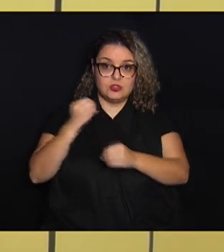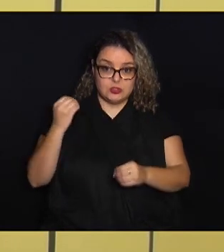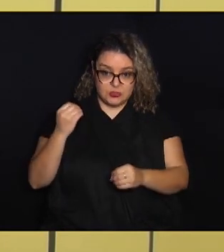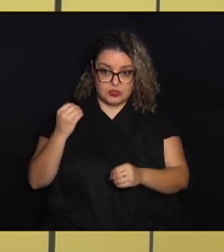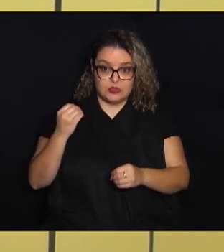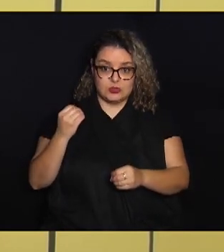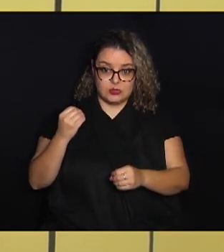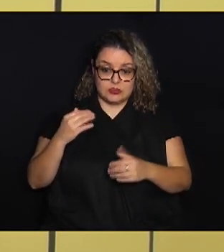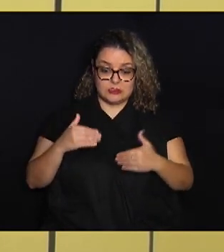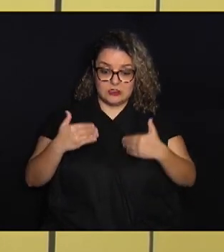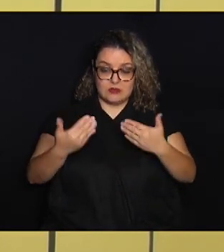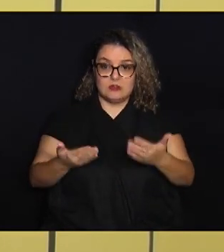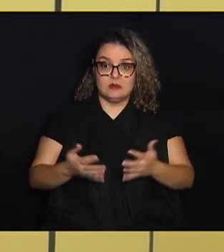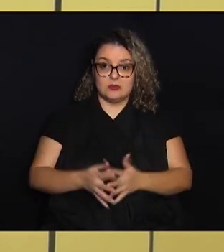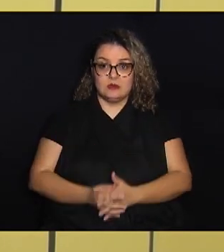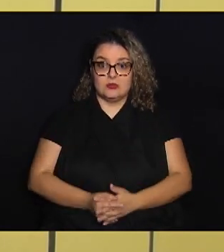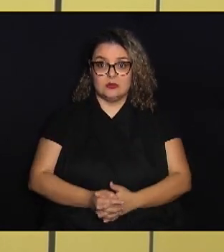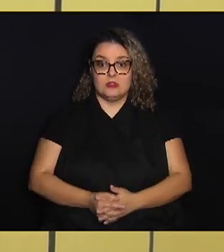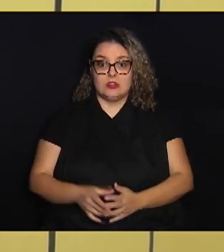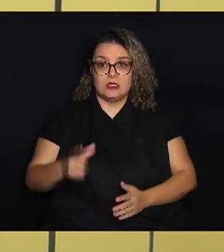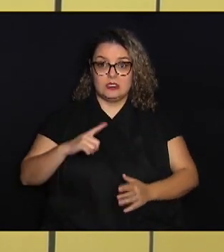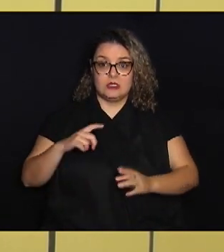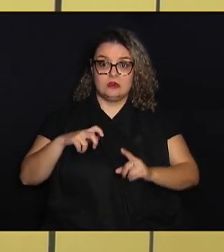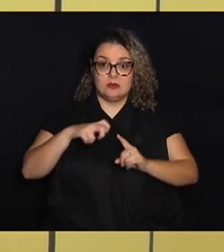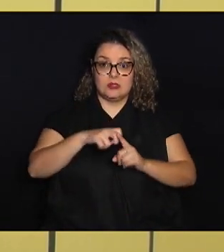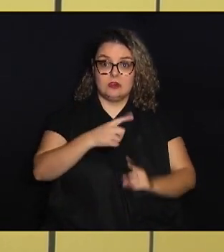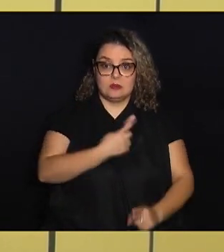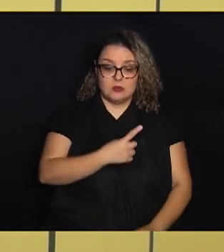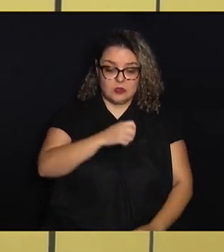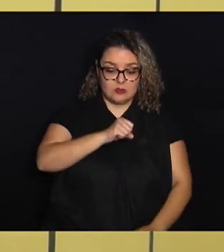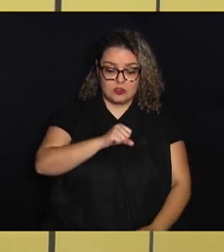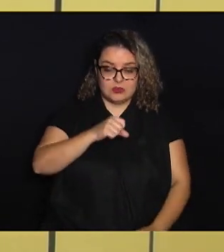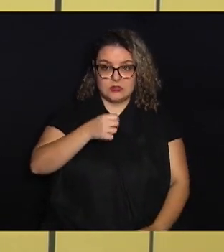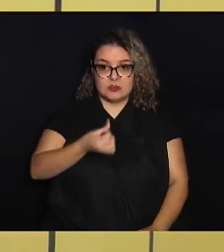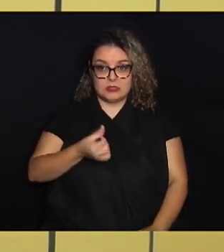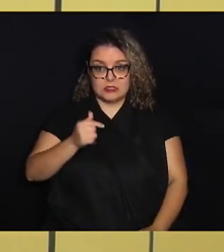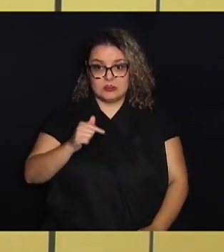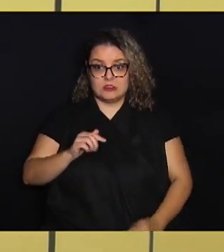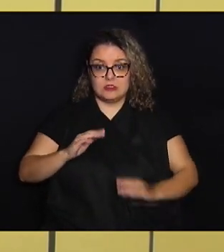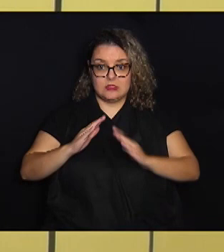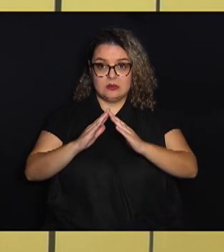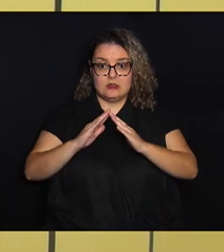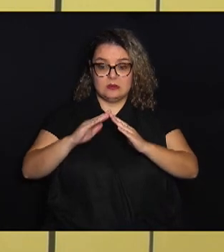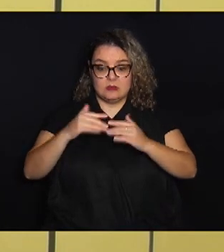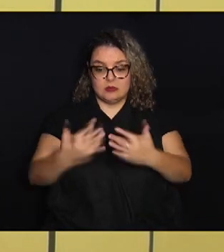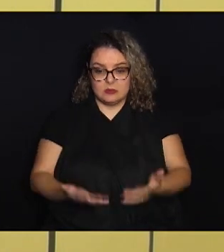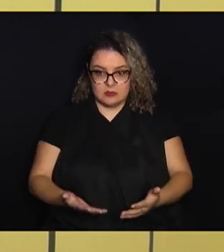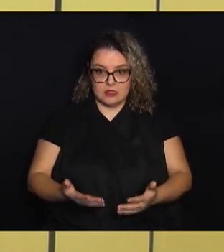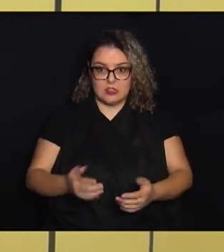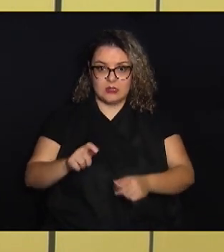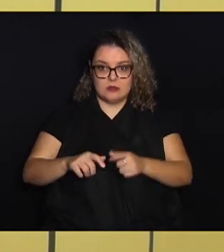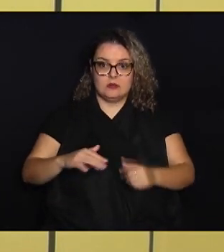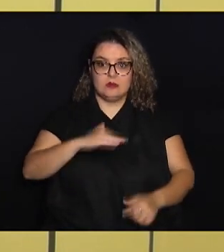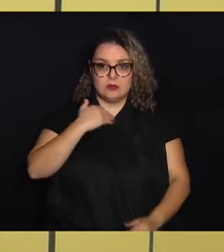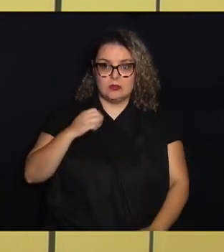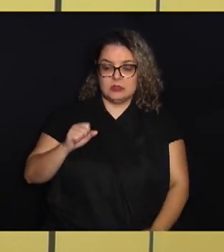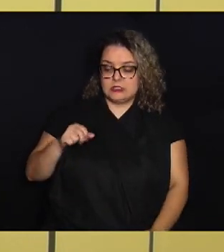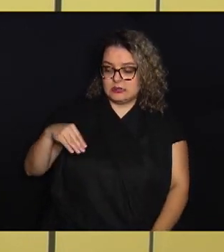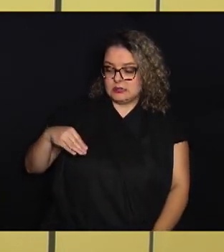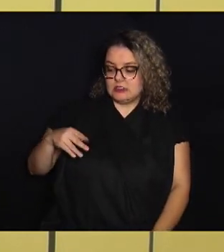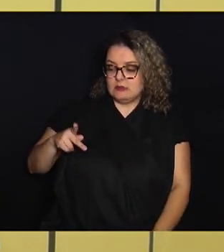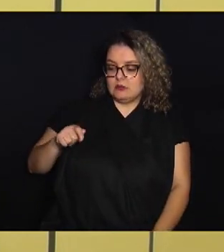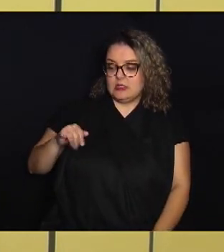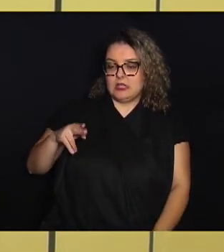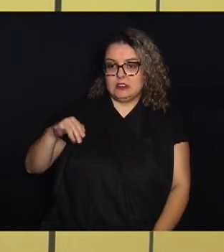parte da frente, houve lá um acidente em 1865, aquela frente desabou, matou quem estava embaixo. Era o Sampainho, ele foi